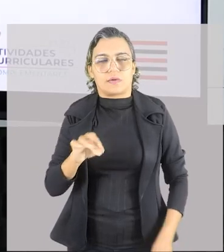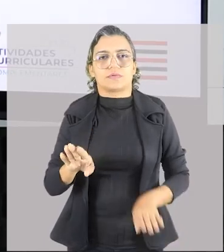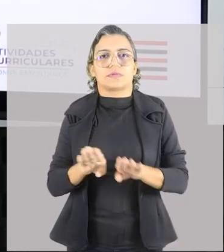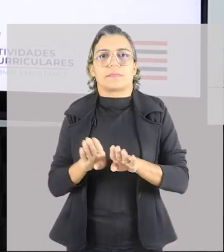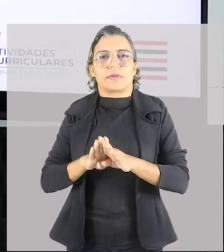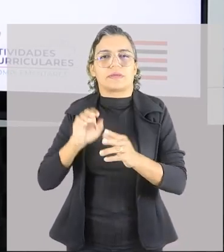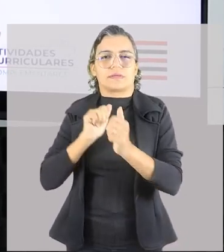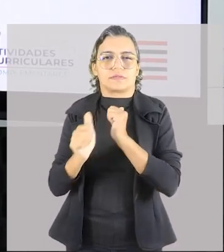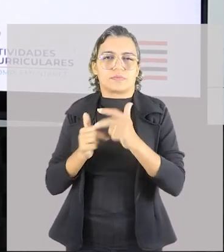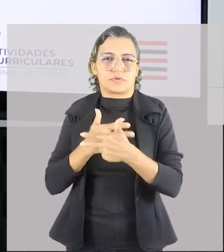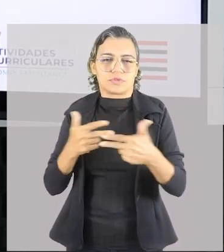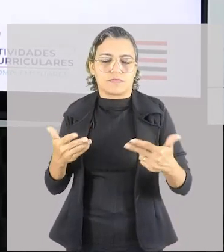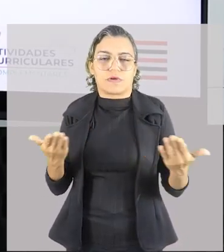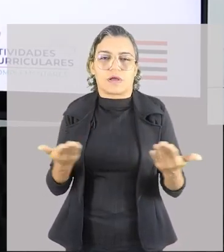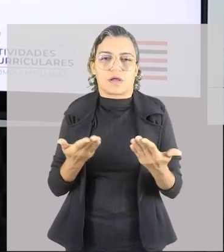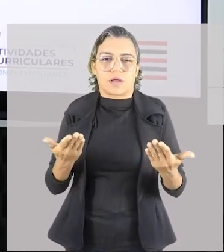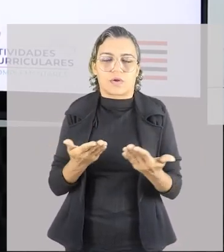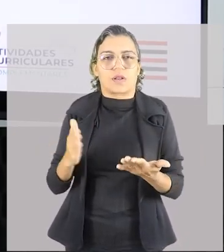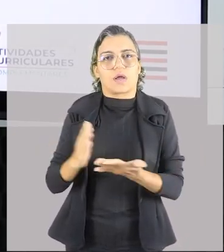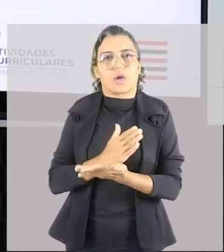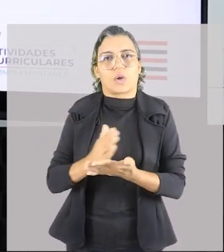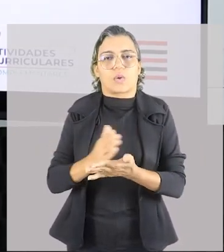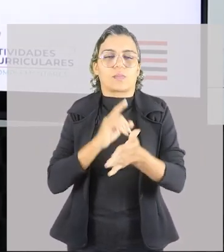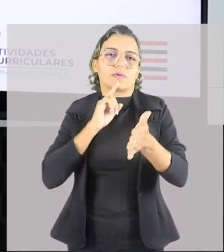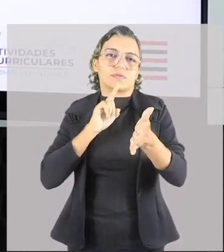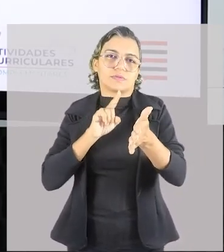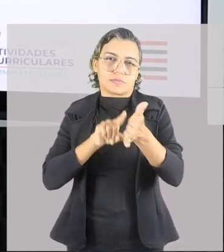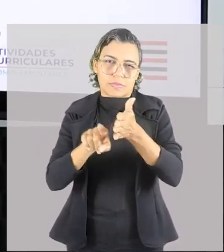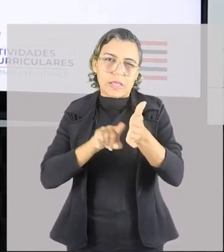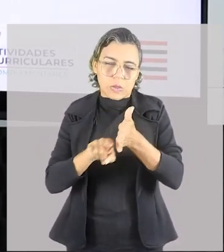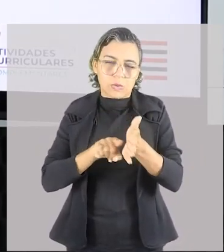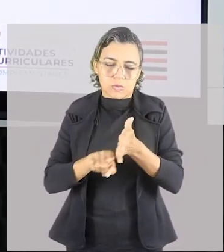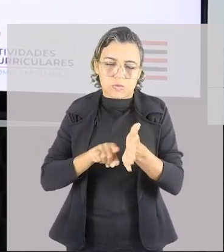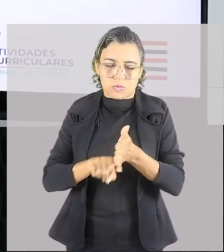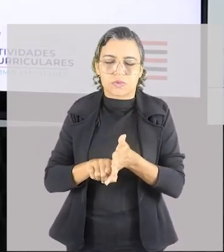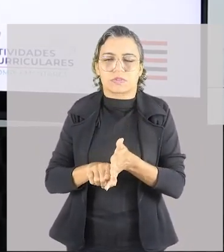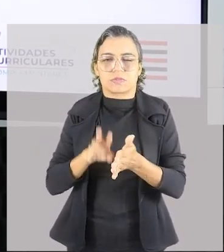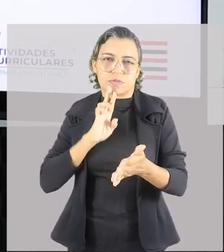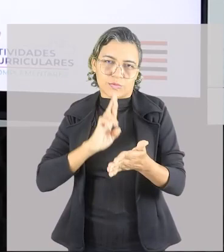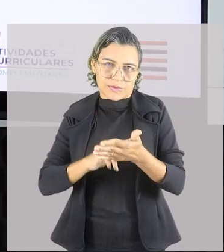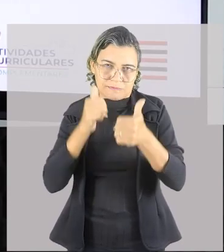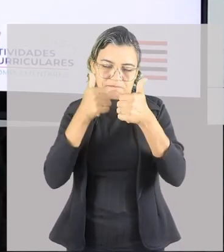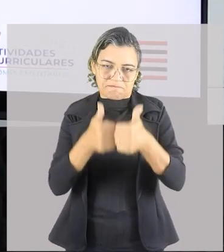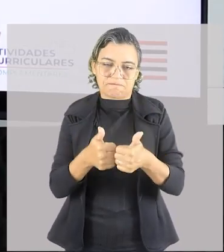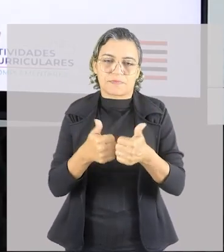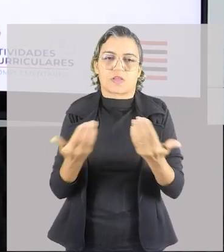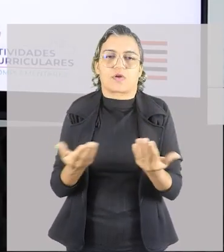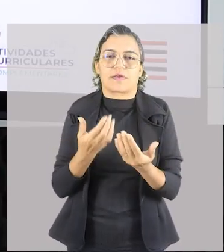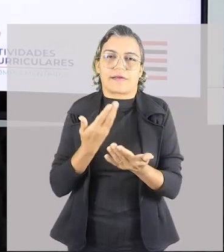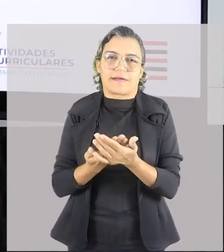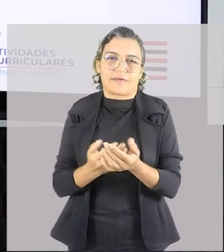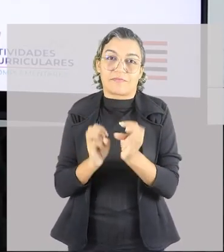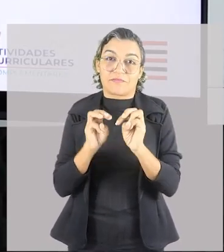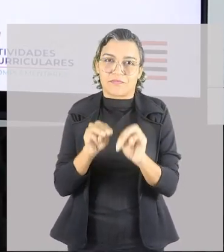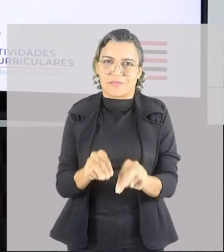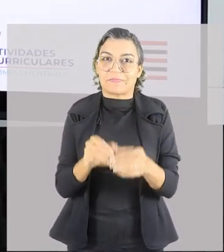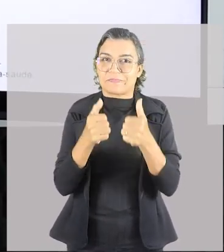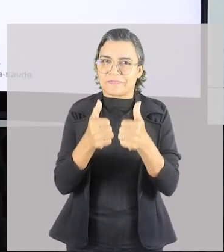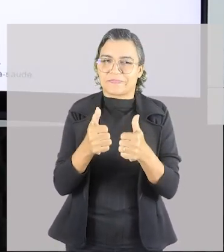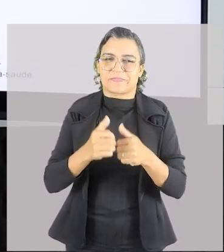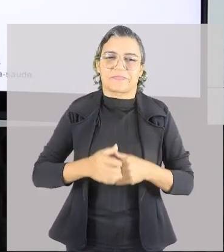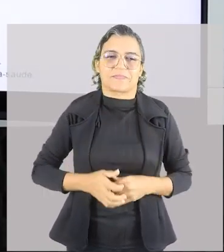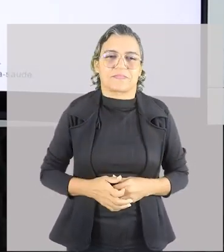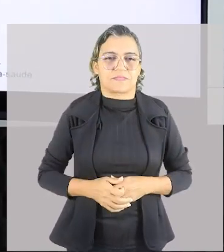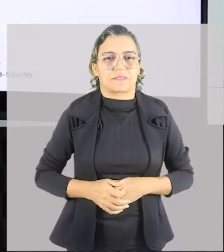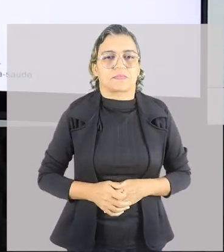a gente vai para a resolução da nossa questão, para a gente finalizar a nossa aula sobre jogos, tá ok?